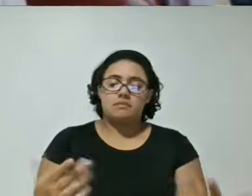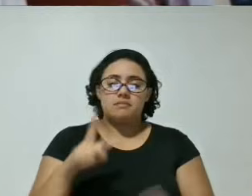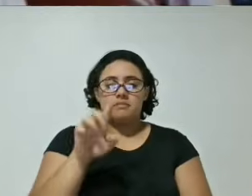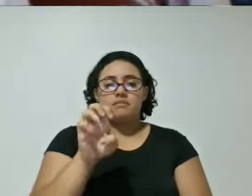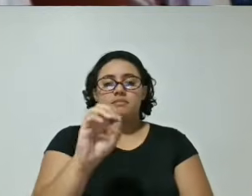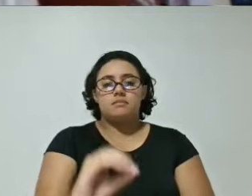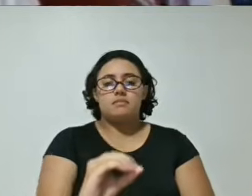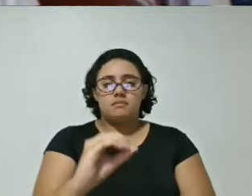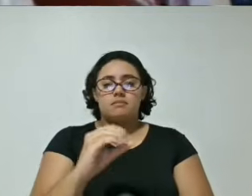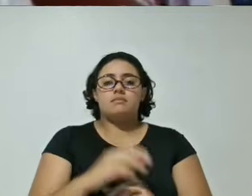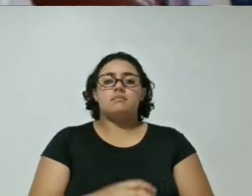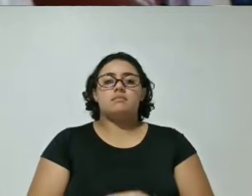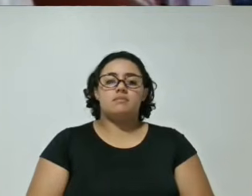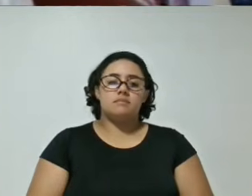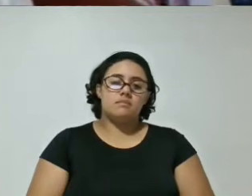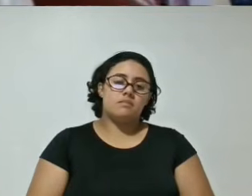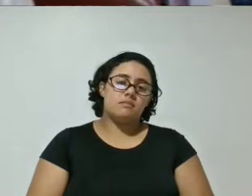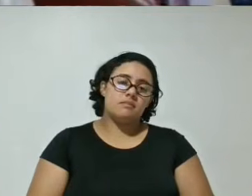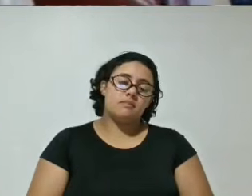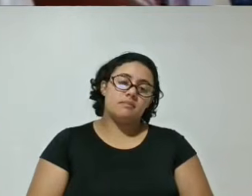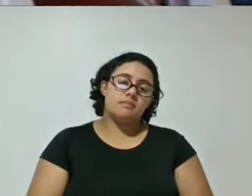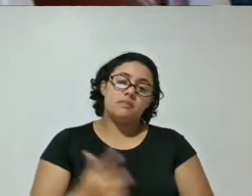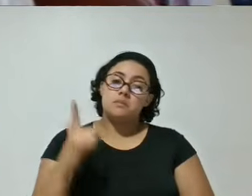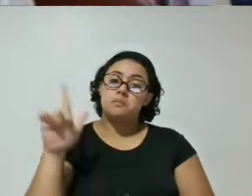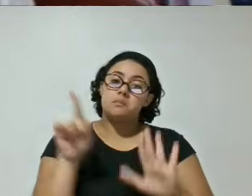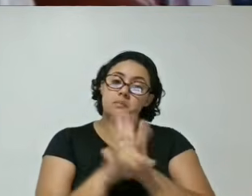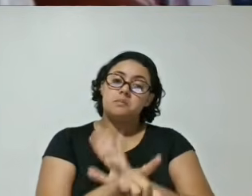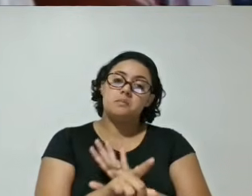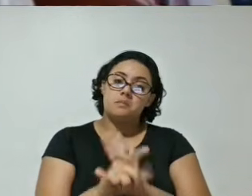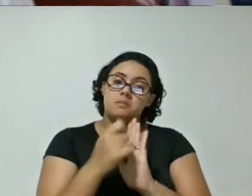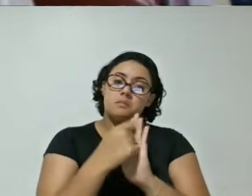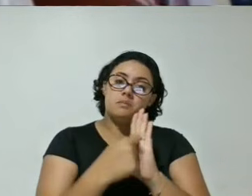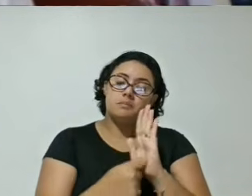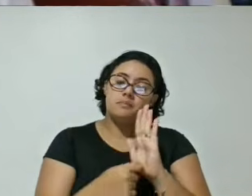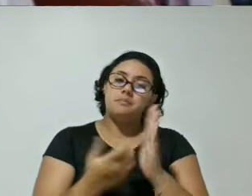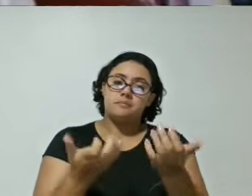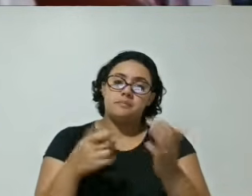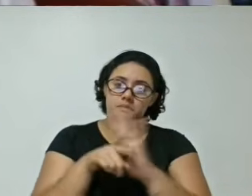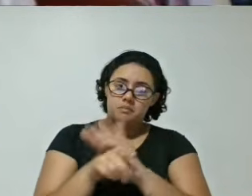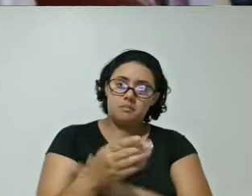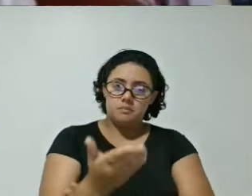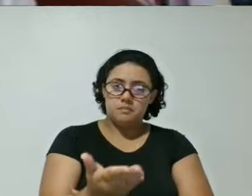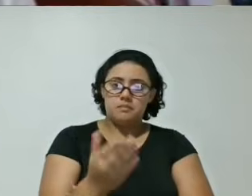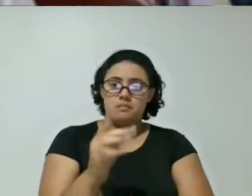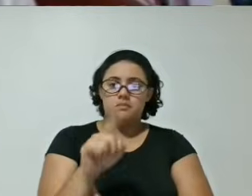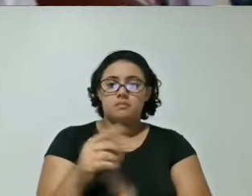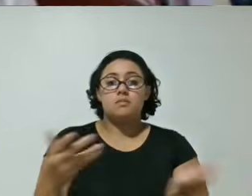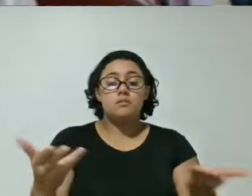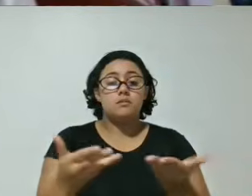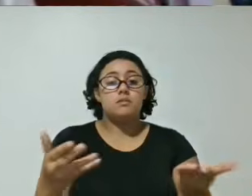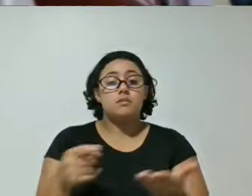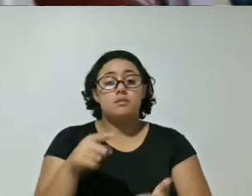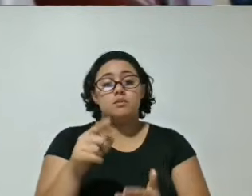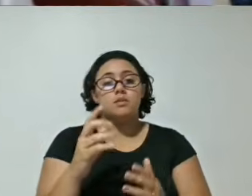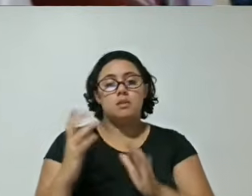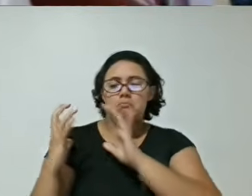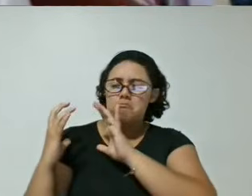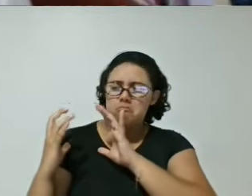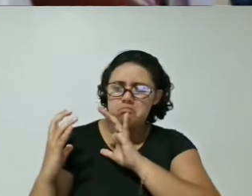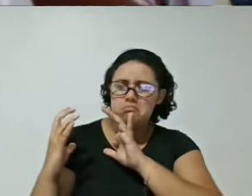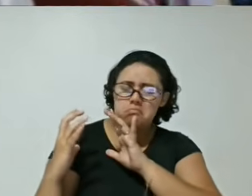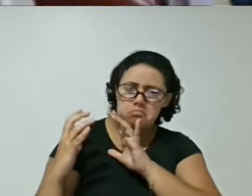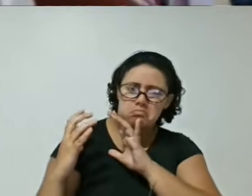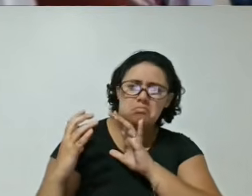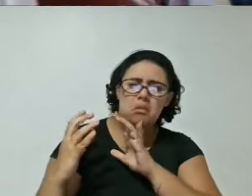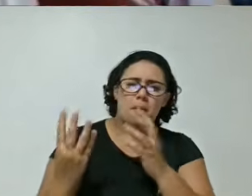casa exatamente com a outra pergunta aqui que eu gostaria de te fazer, que atualmente, assim, você com essa bagagem